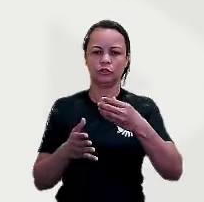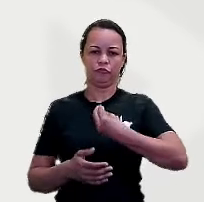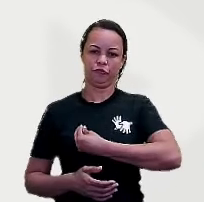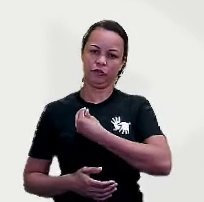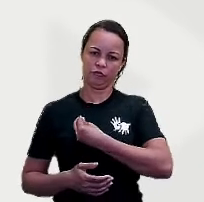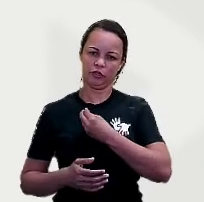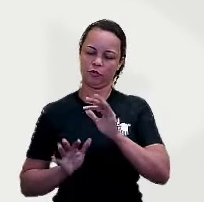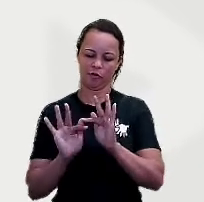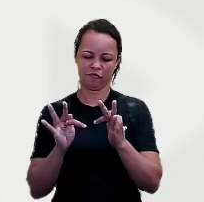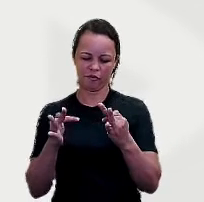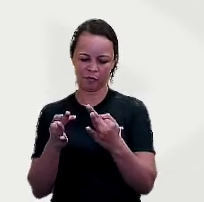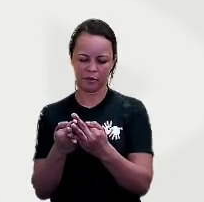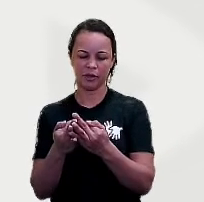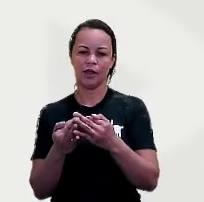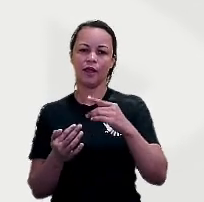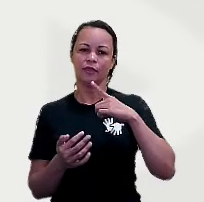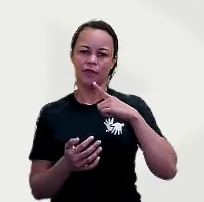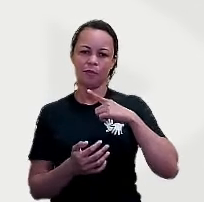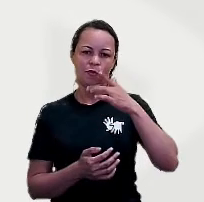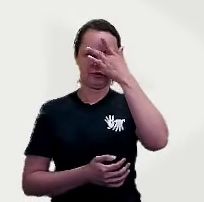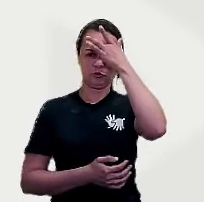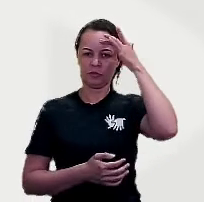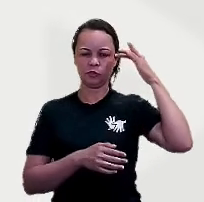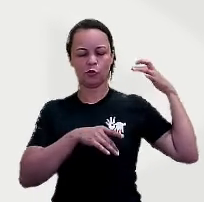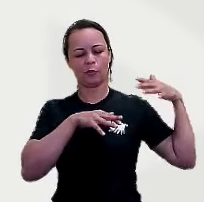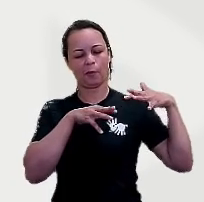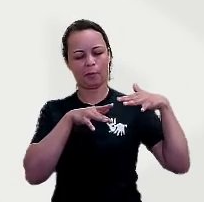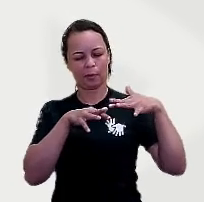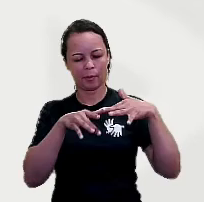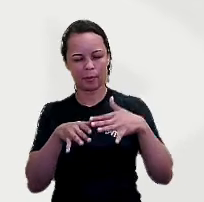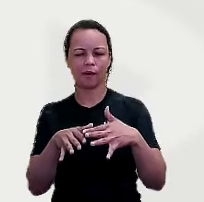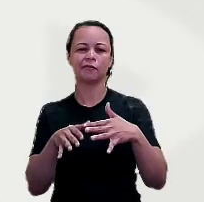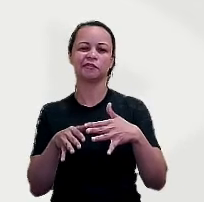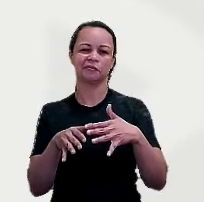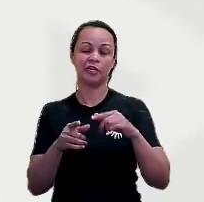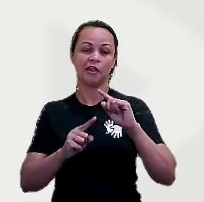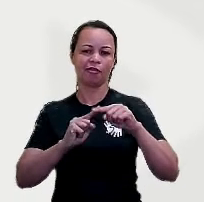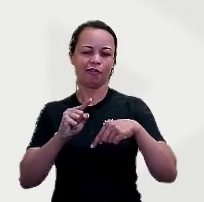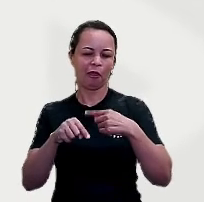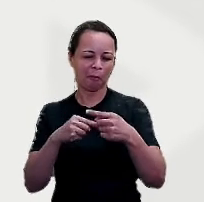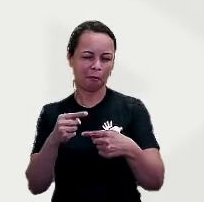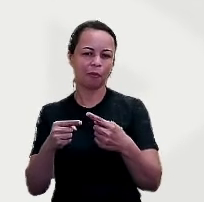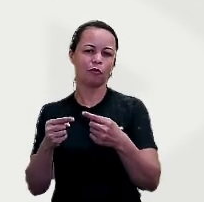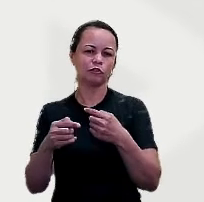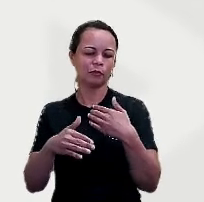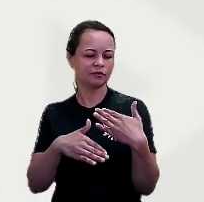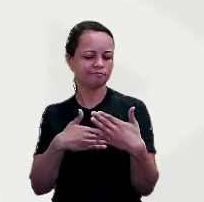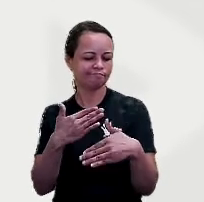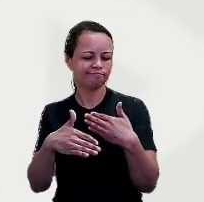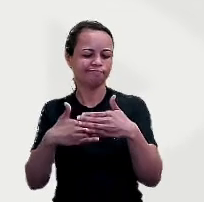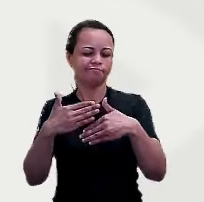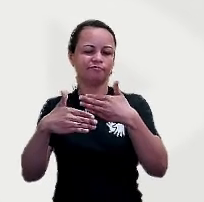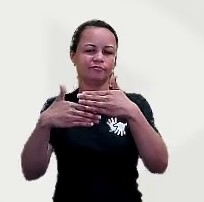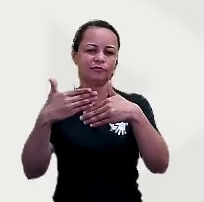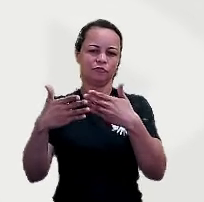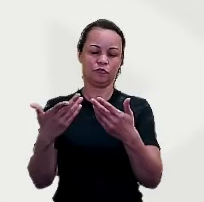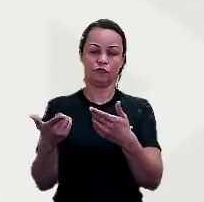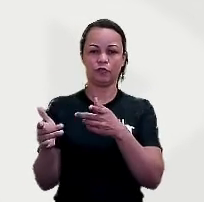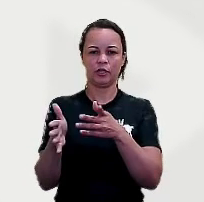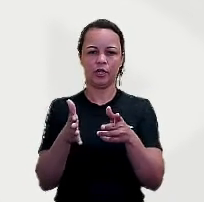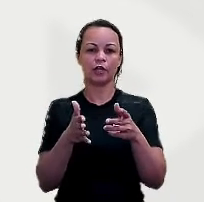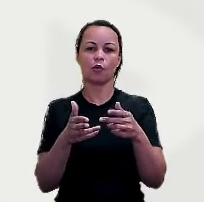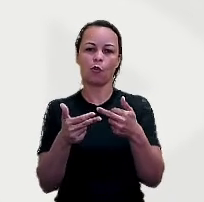família, depois vai chegando mais pessoas, logo em seguida ela começa a se envolver em